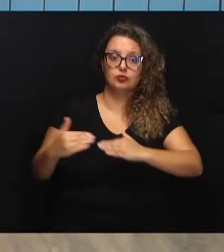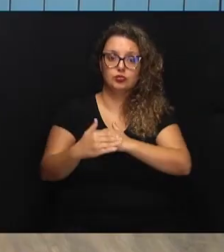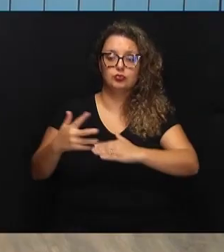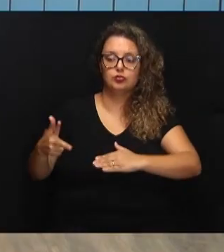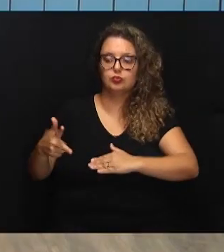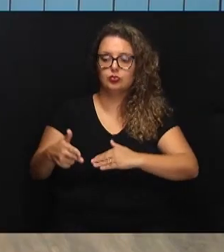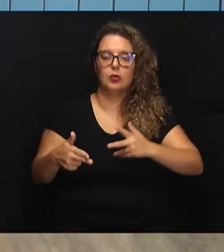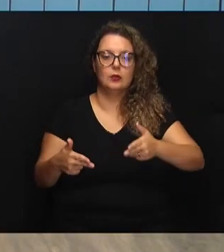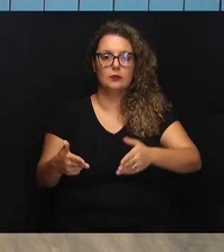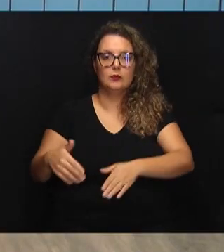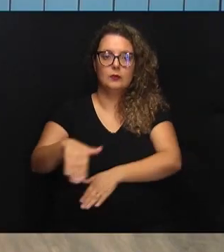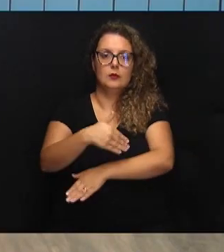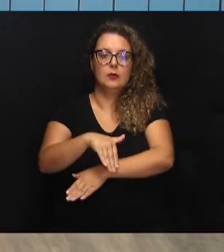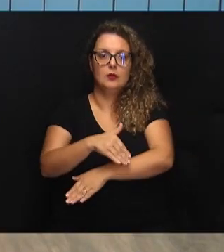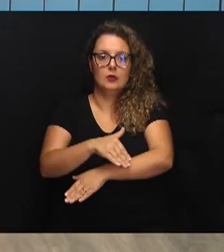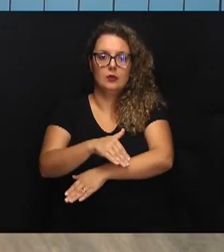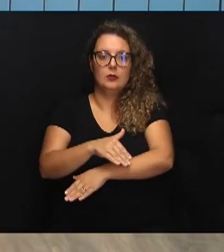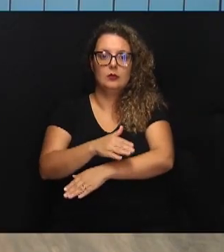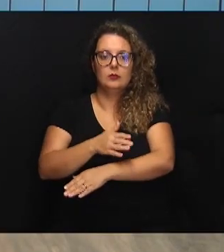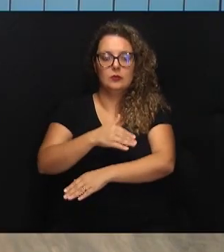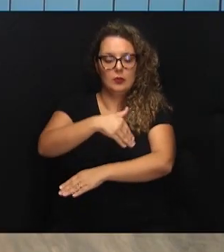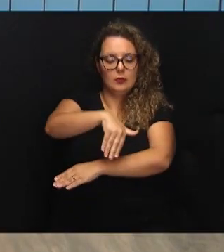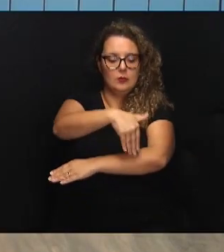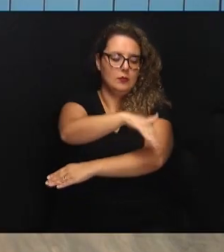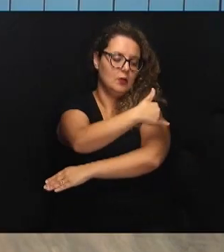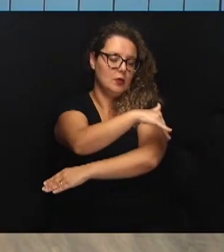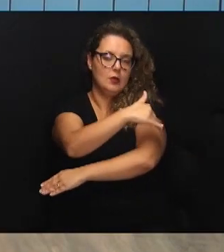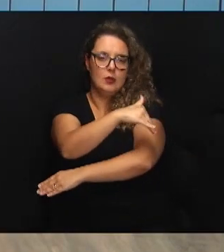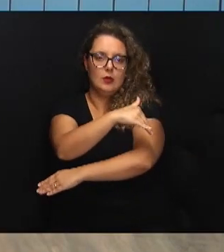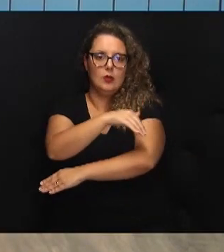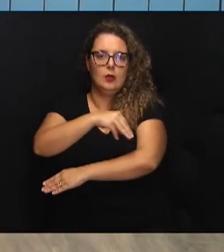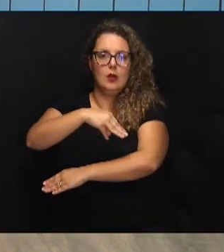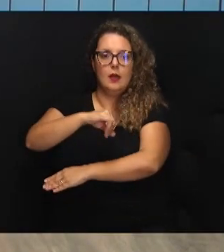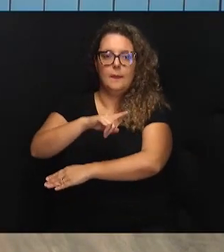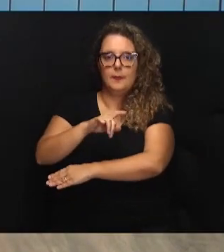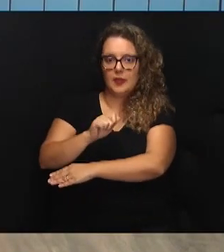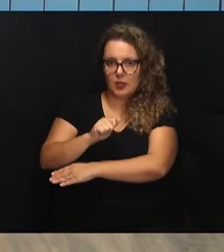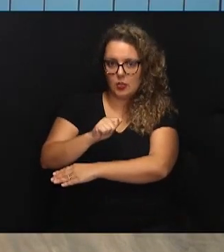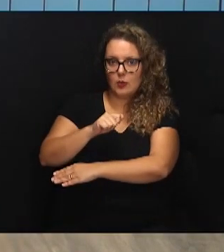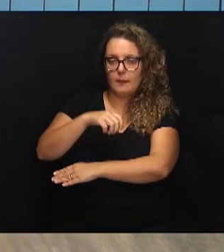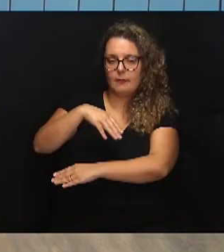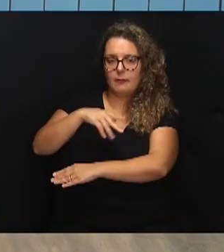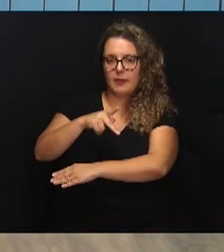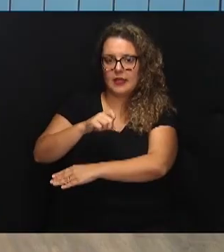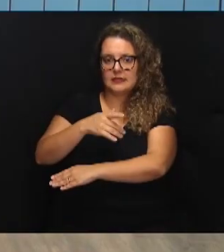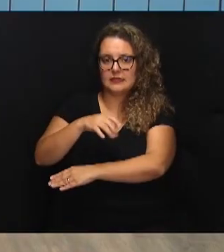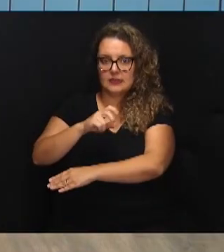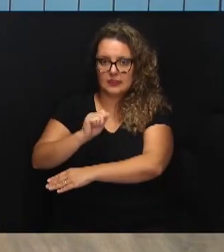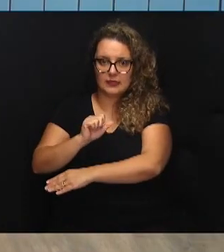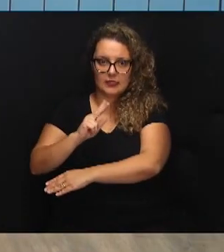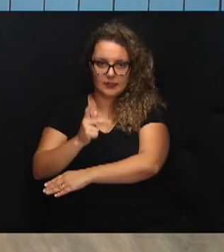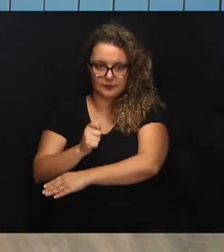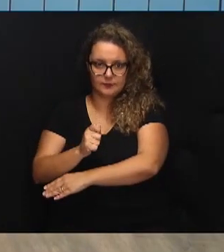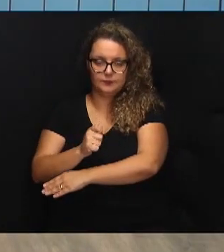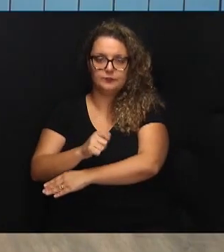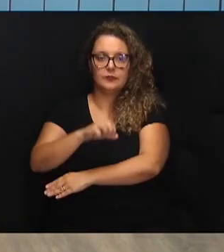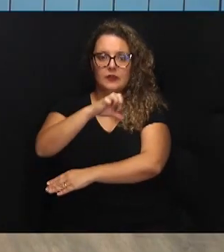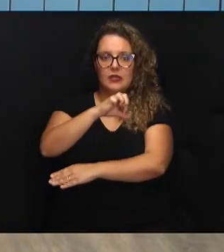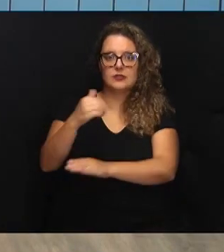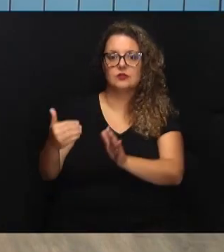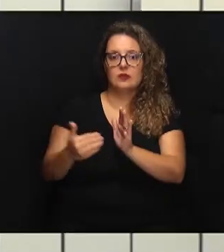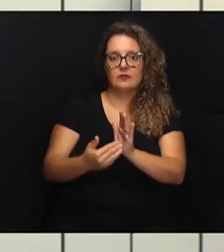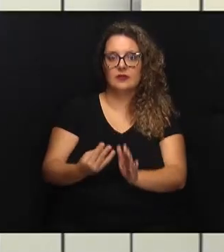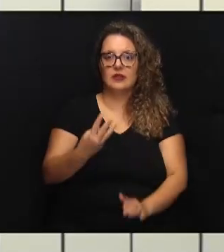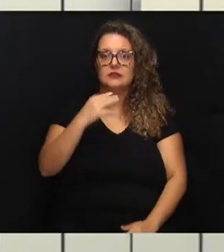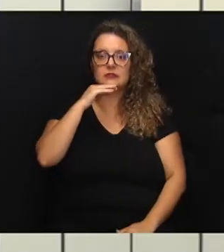num trecho da via na altura do cruzamento com a rua Nilo Peçanha, das 9 horas da manhã até as 3 horas da